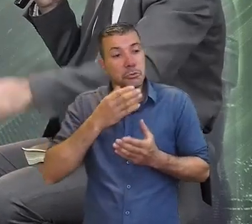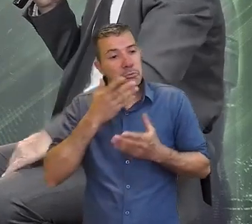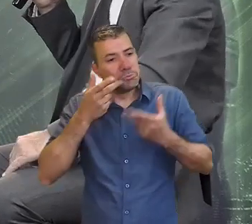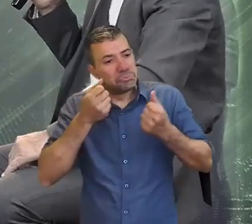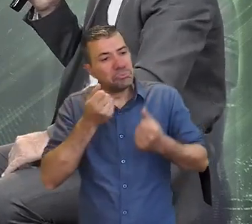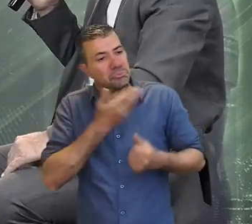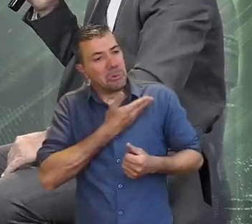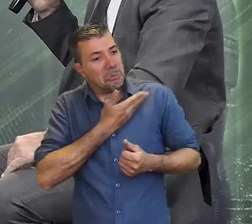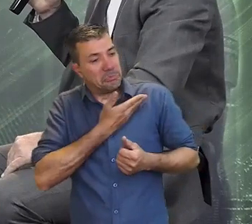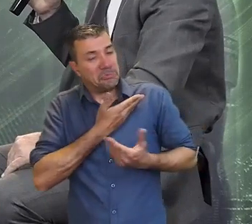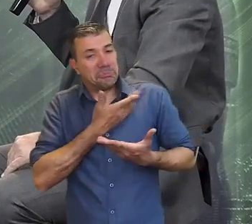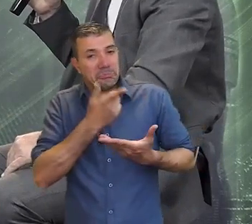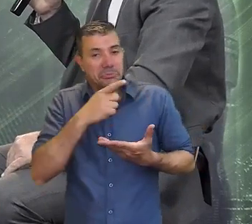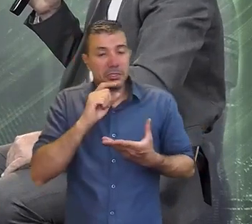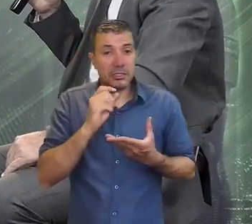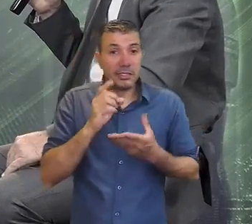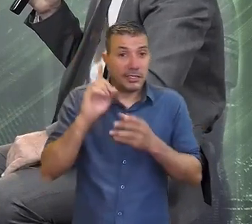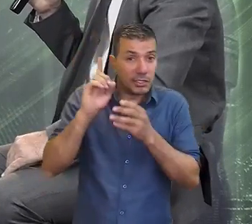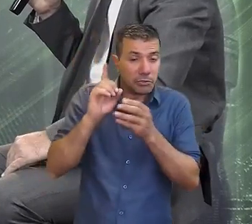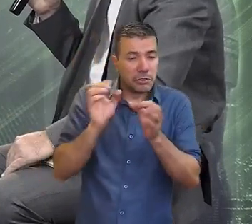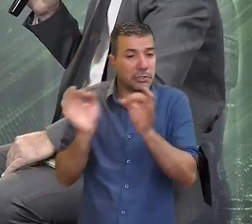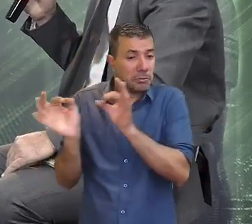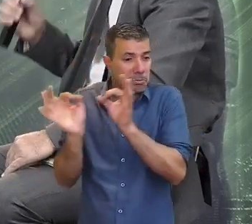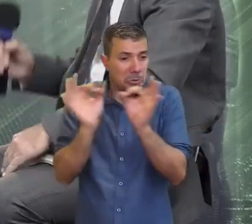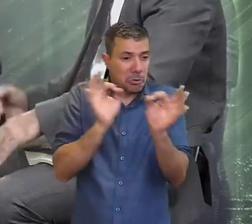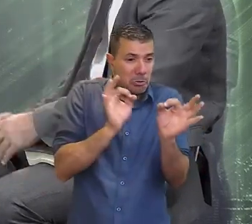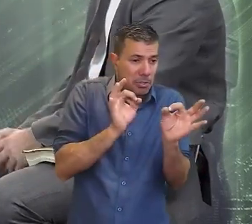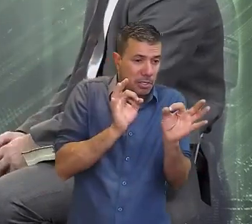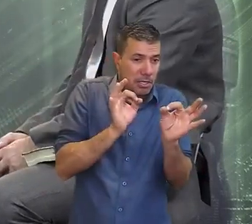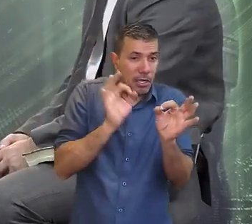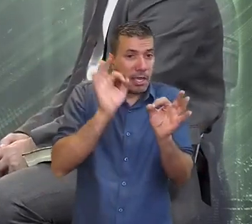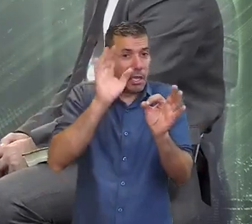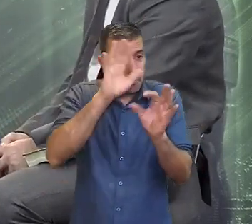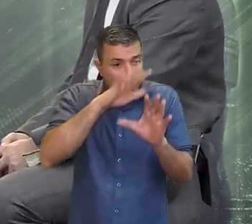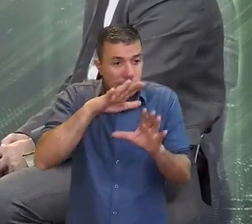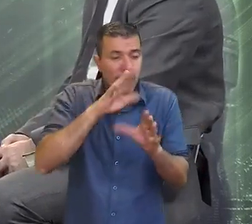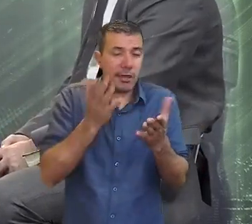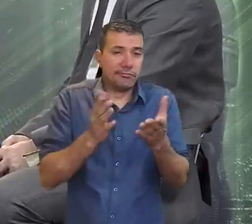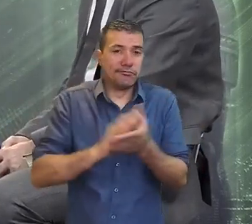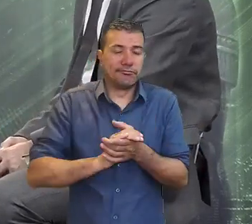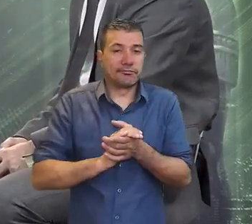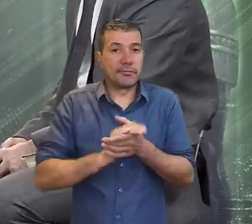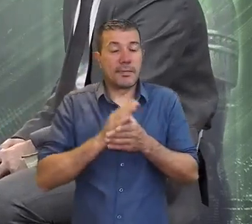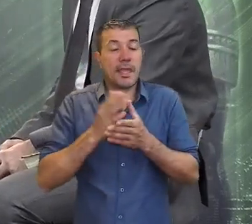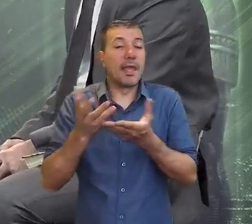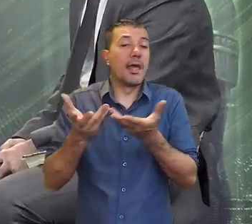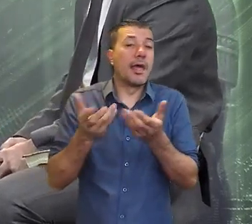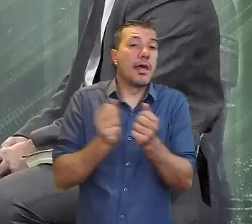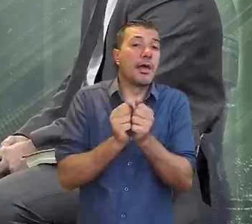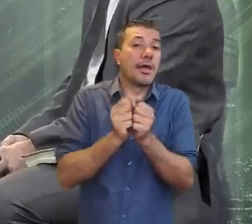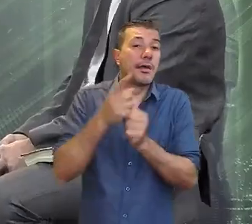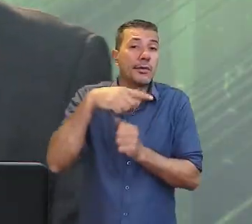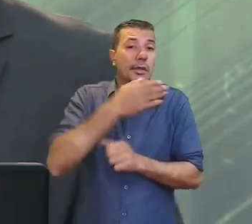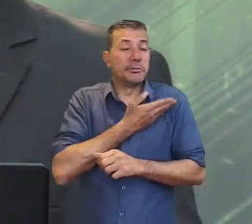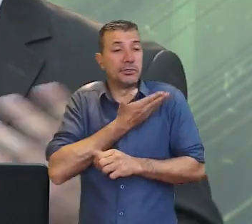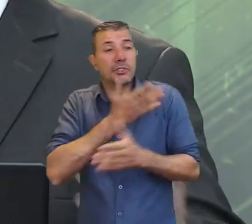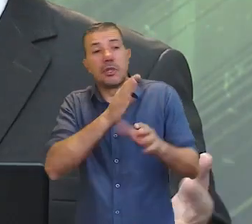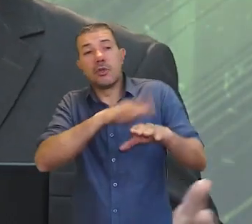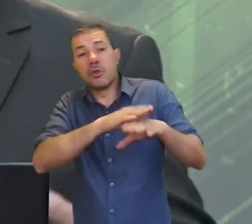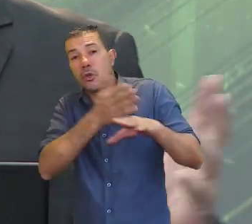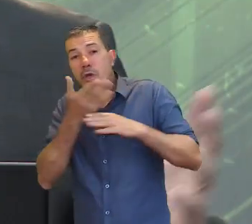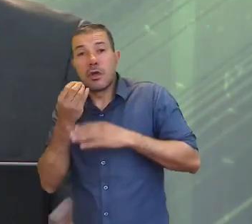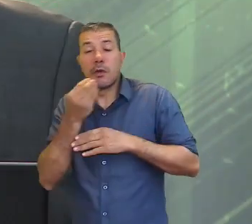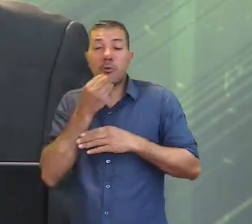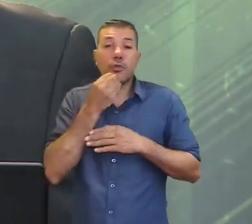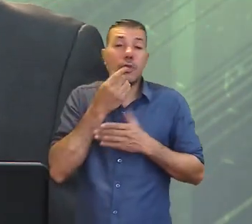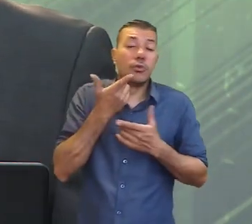Que Deus possa dirigir o programa dessa noite. Obrigado, pastor. E, pastores, nós temos feito da seguinte forma. Os amigos que são convidados, a gente dá uma